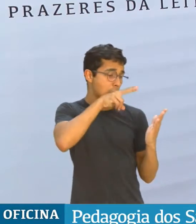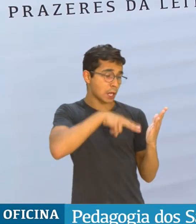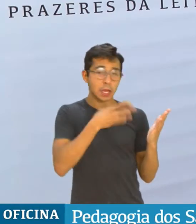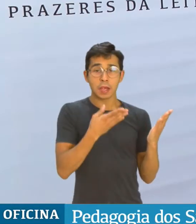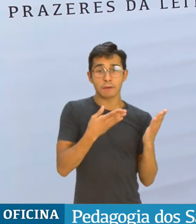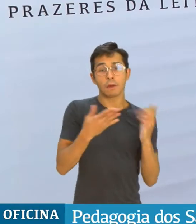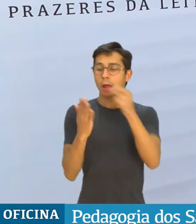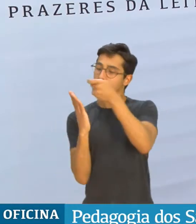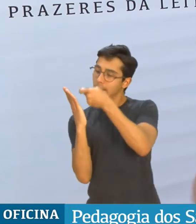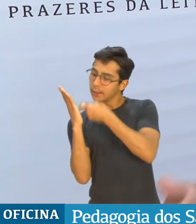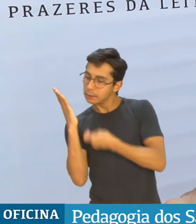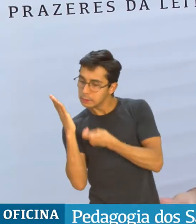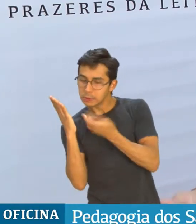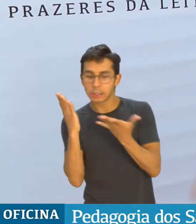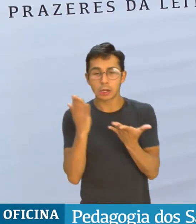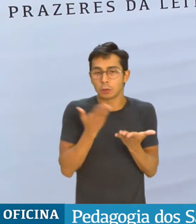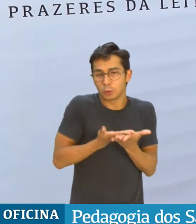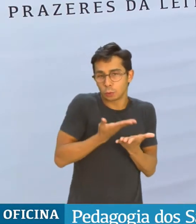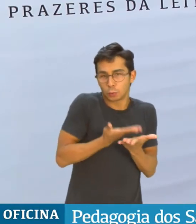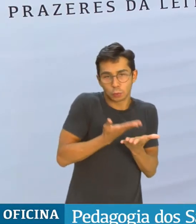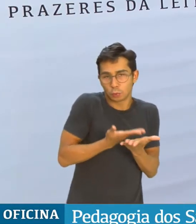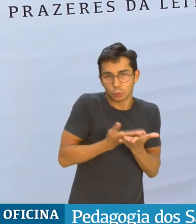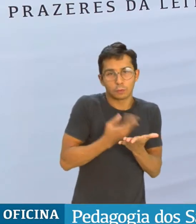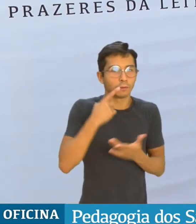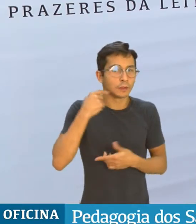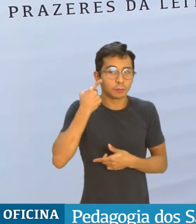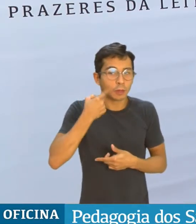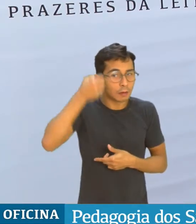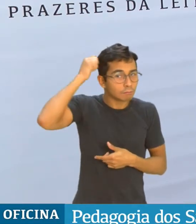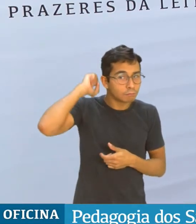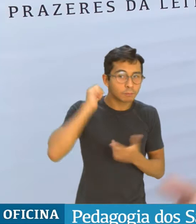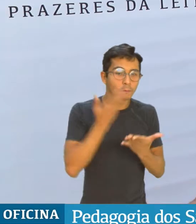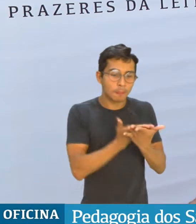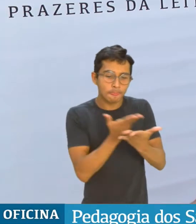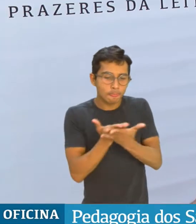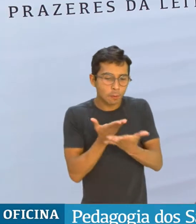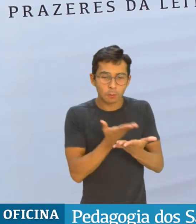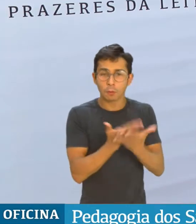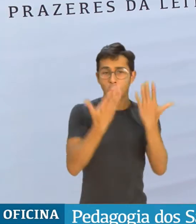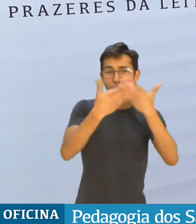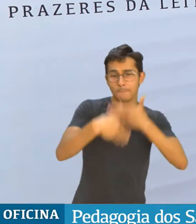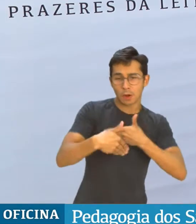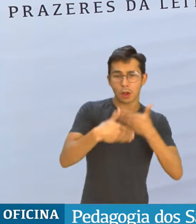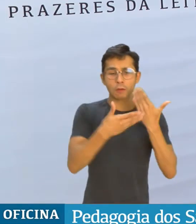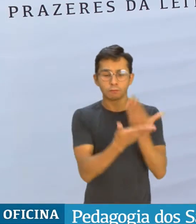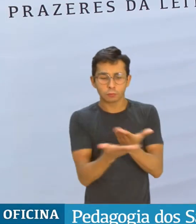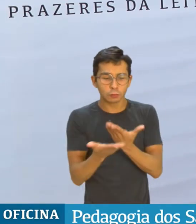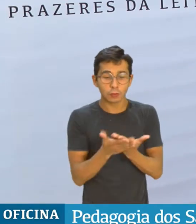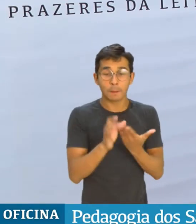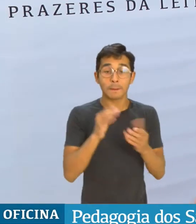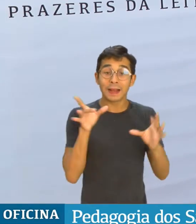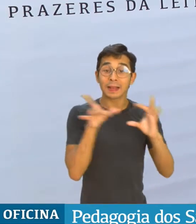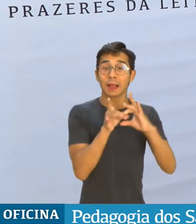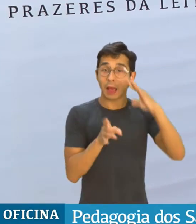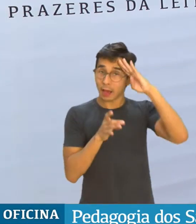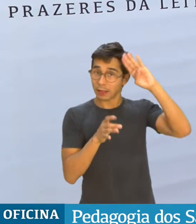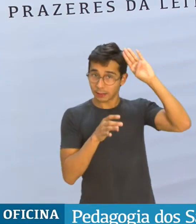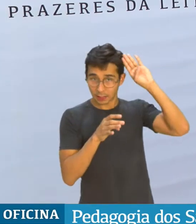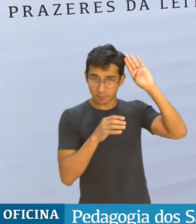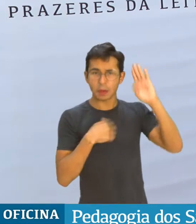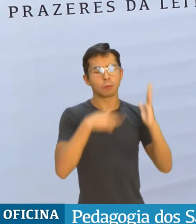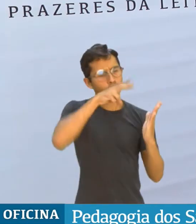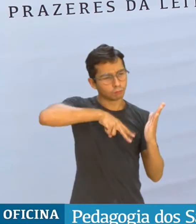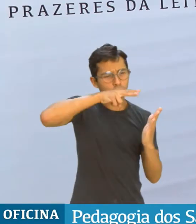uma redação, fazer alguns estudos para passar no vestibular, para fazer uma aplicação de uma prova. Eu já era um leitor, eu tinha o hábito